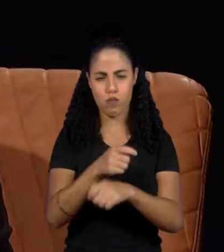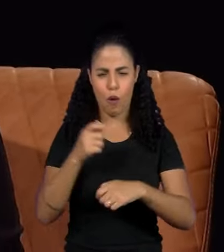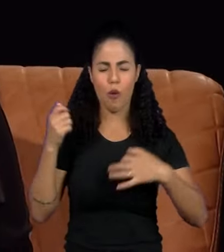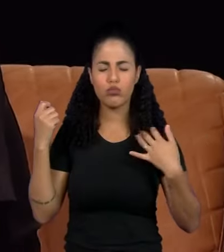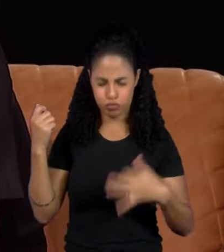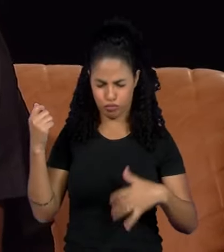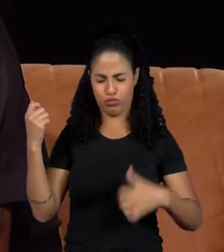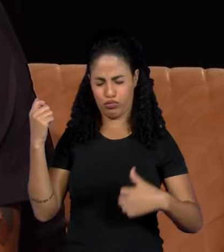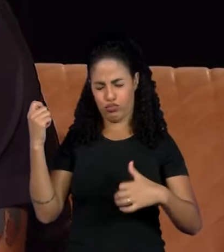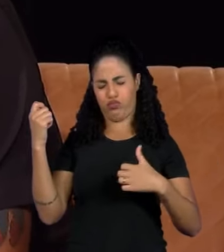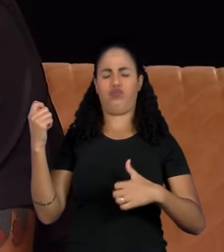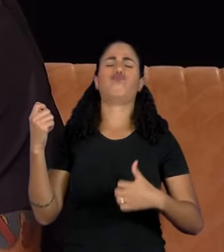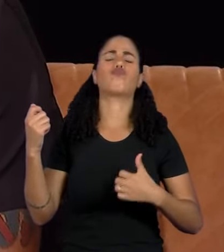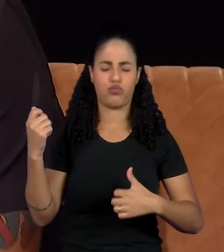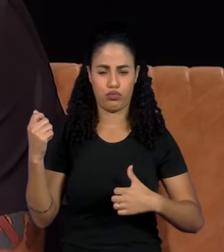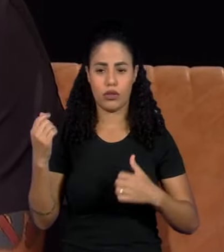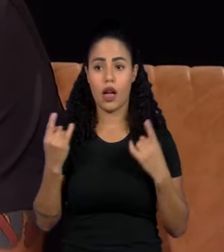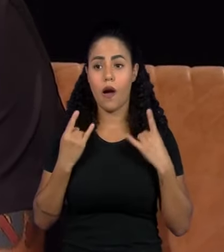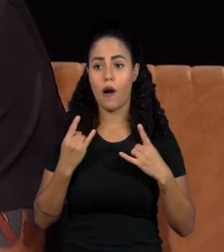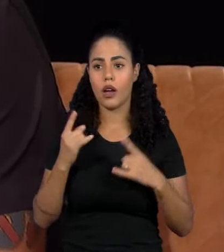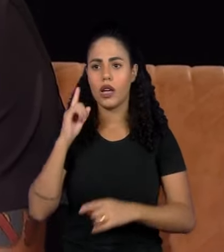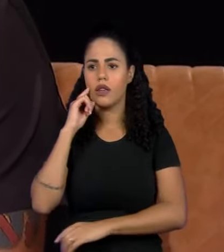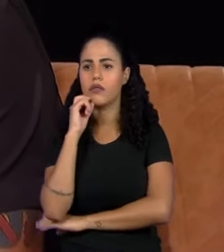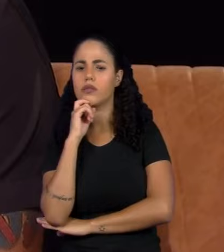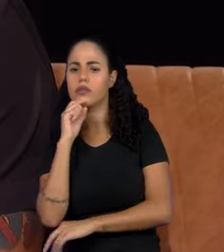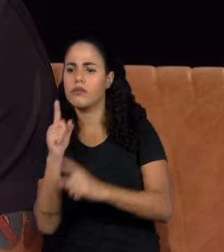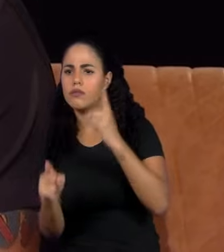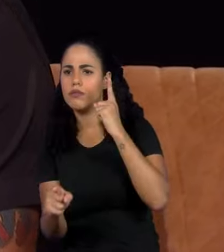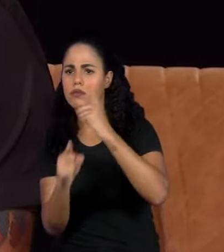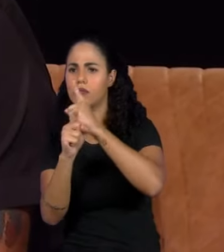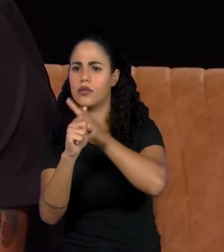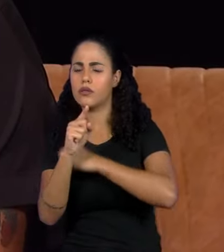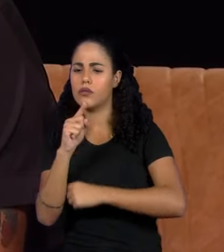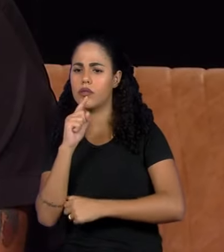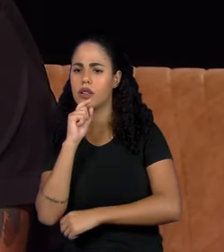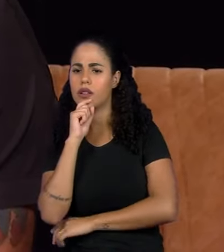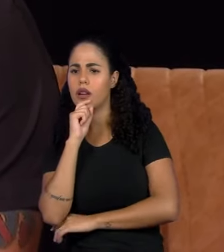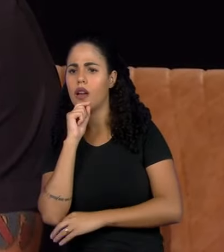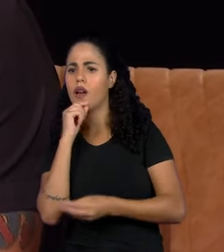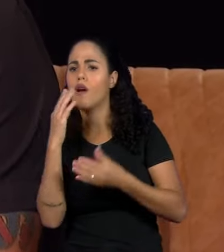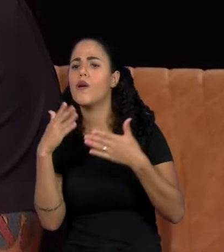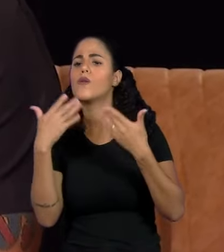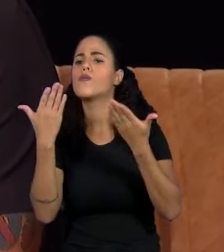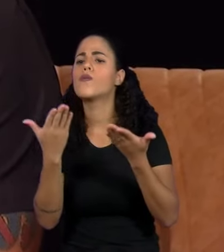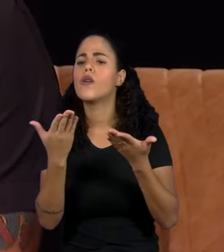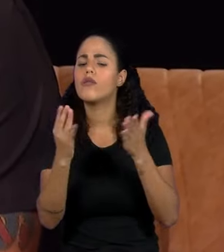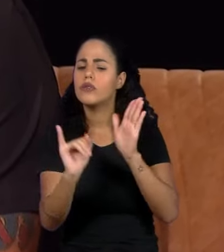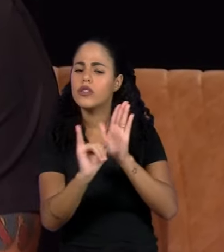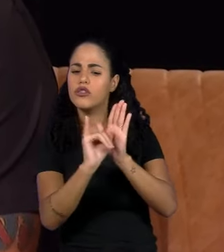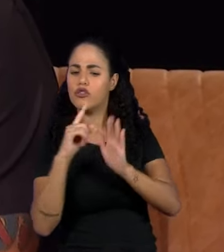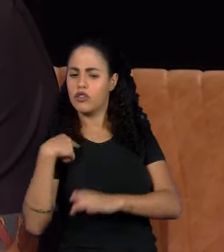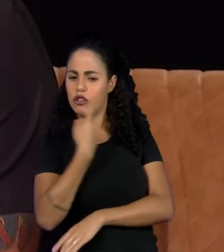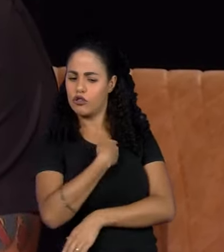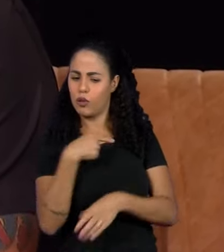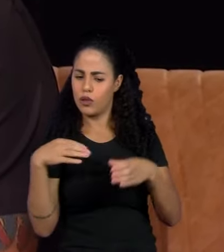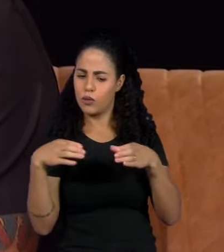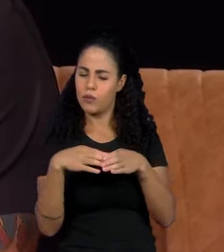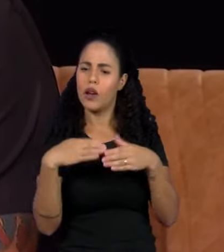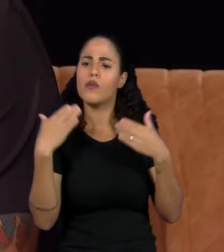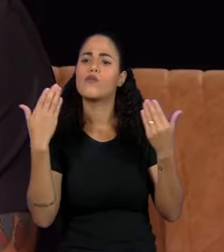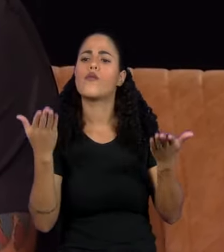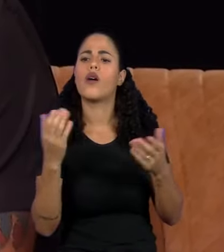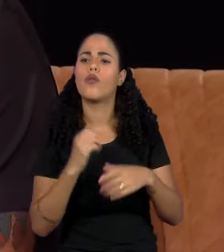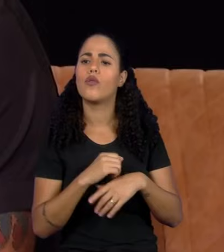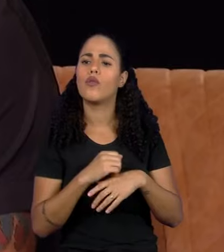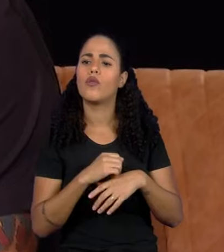loucura. E a gente foi procurar ter uma identidade, entendeu? Porque o IRA era uma banda que queria falar sobre questões